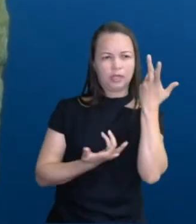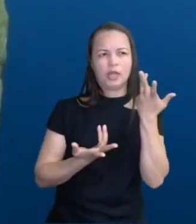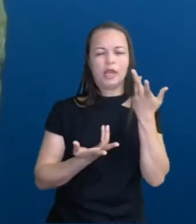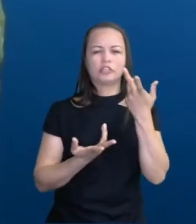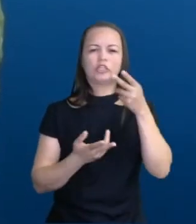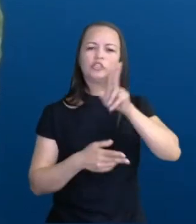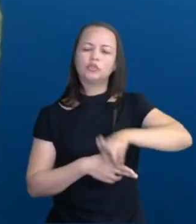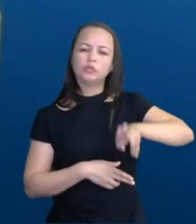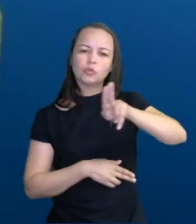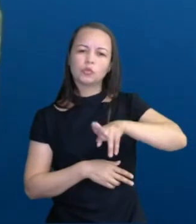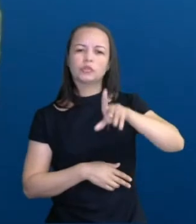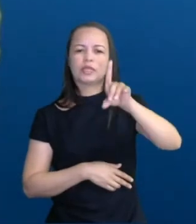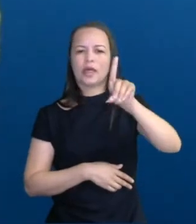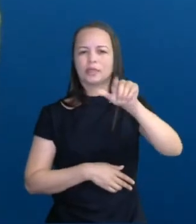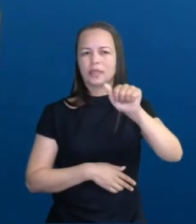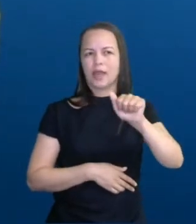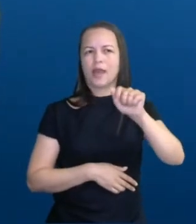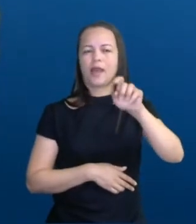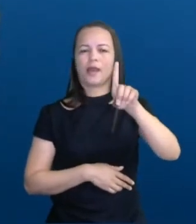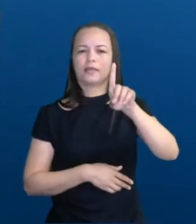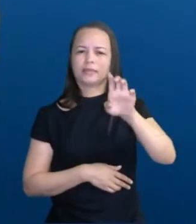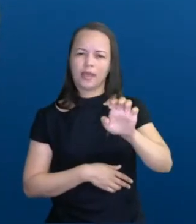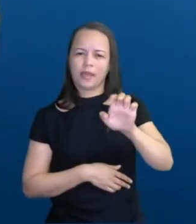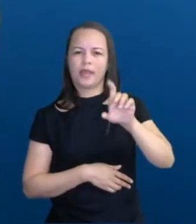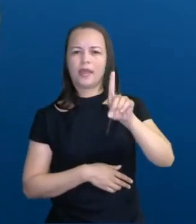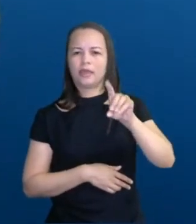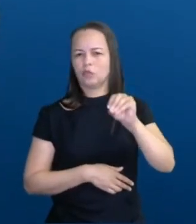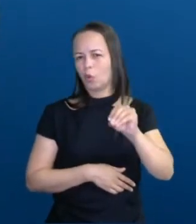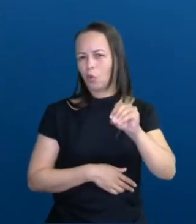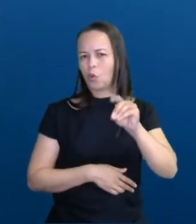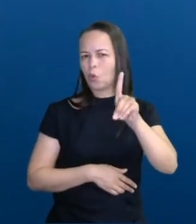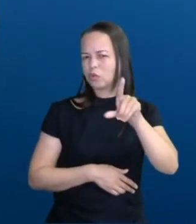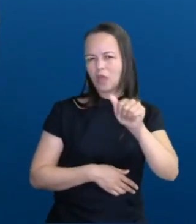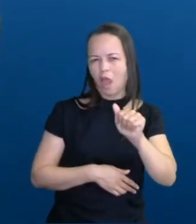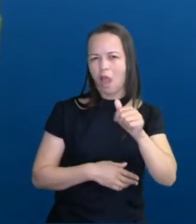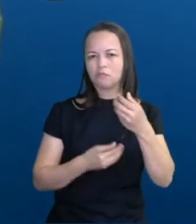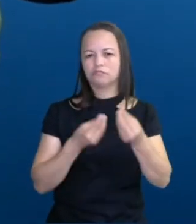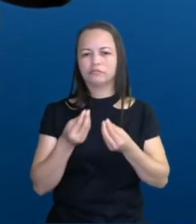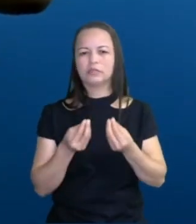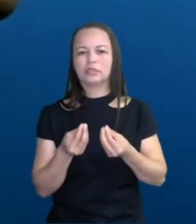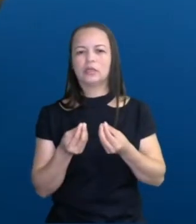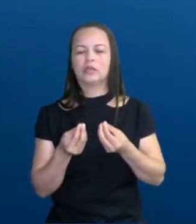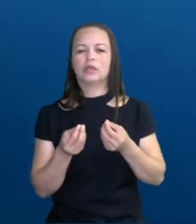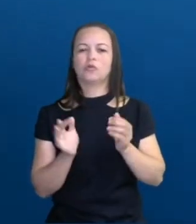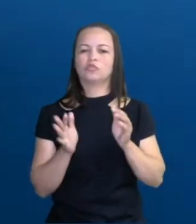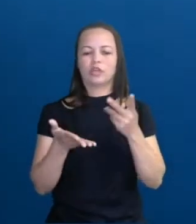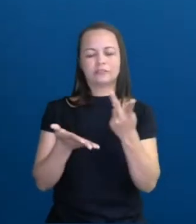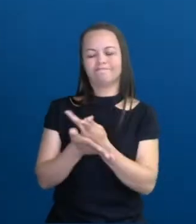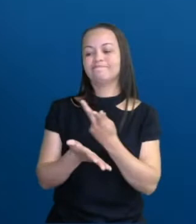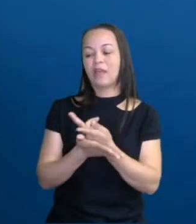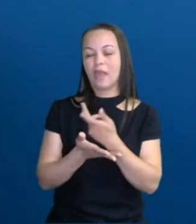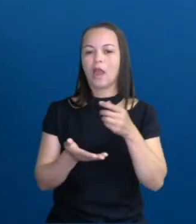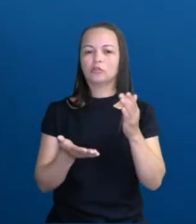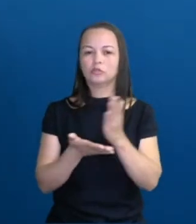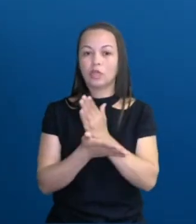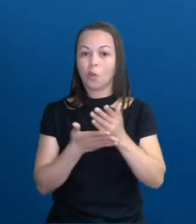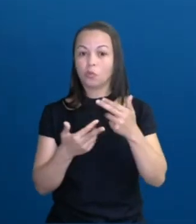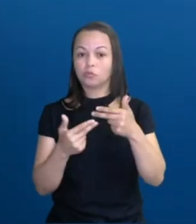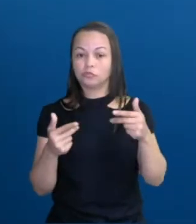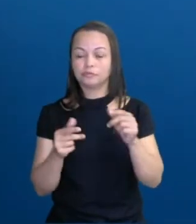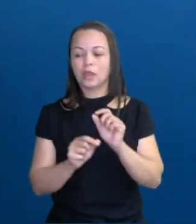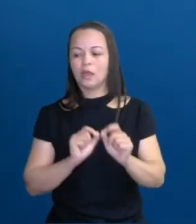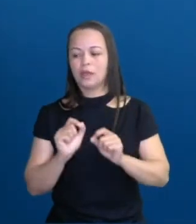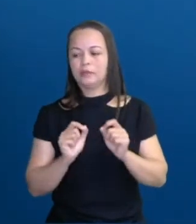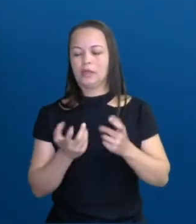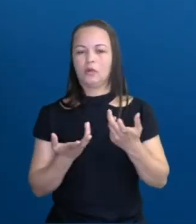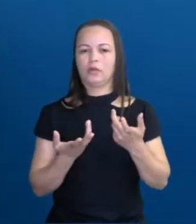da do da enfim e em alguns casos é incorreto porque o verbo